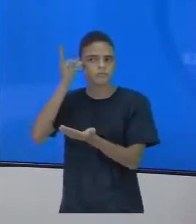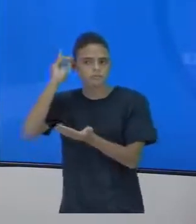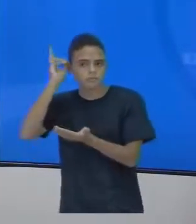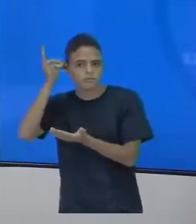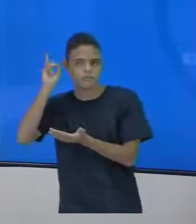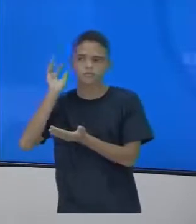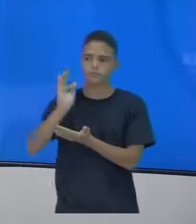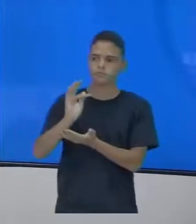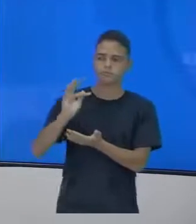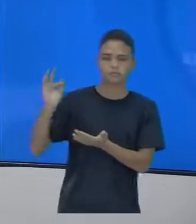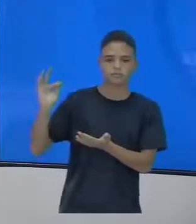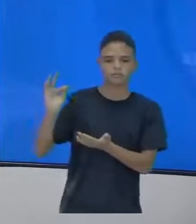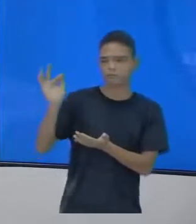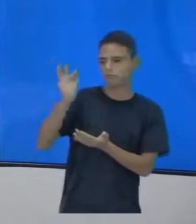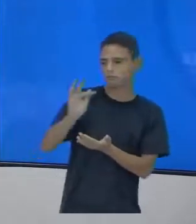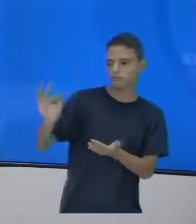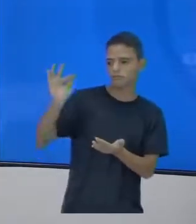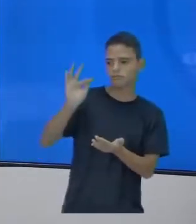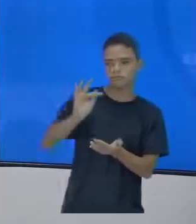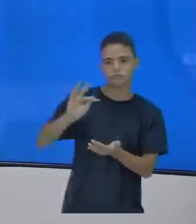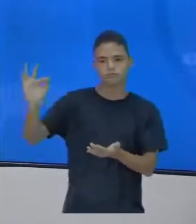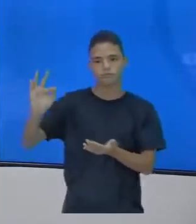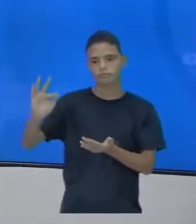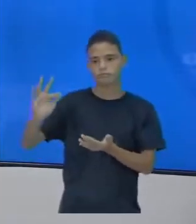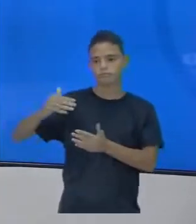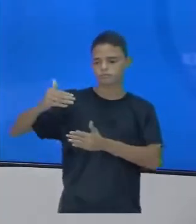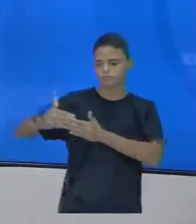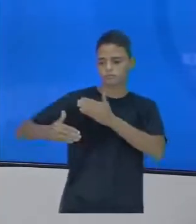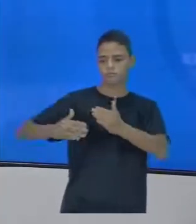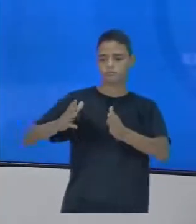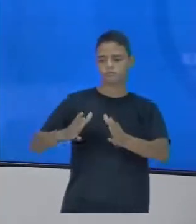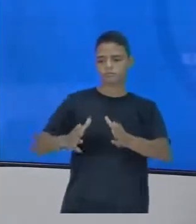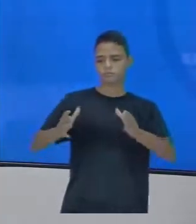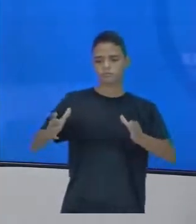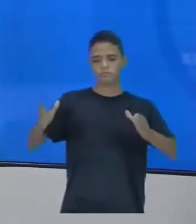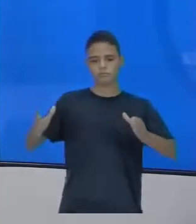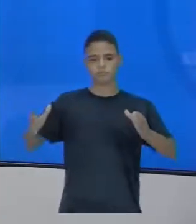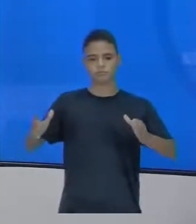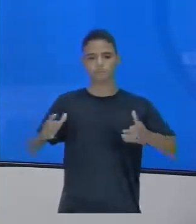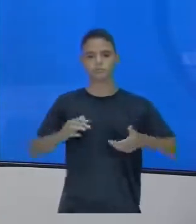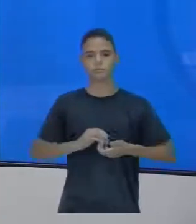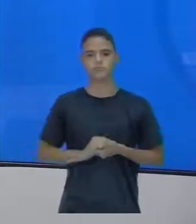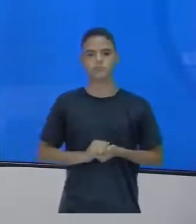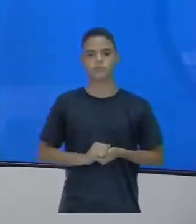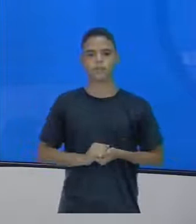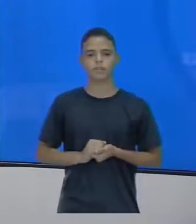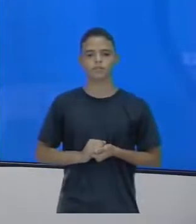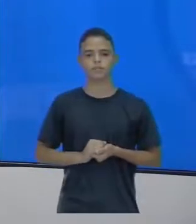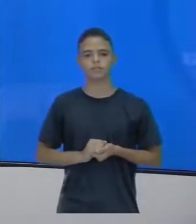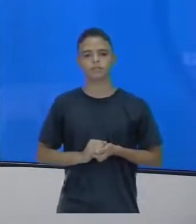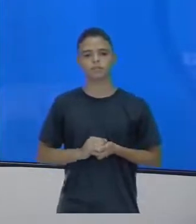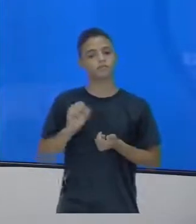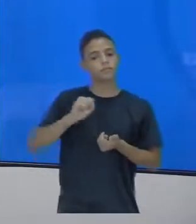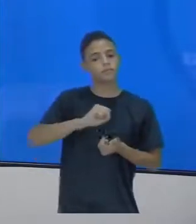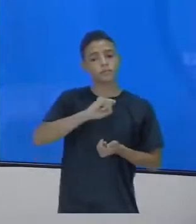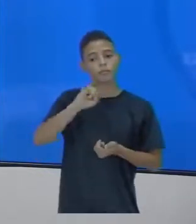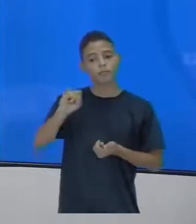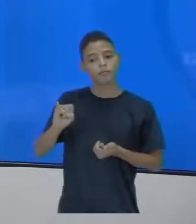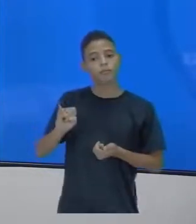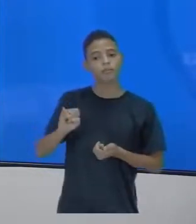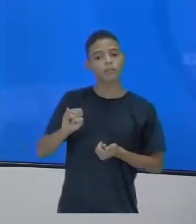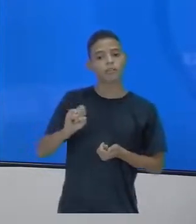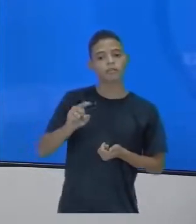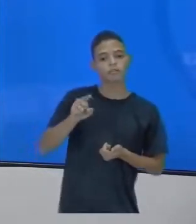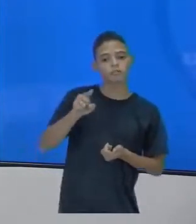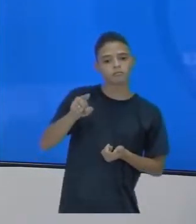federais, se ampliou, começou a dividir em habilidades, e é aí que nos interessa. Se você quiser, e você tem que querer,